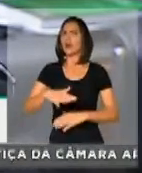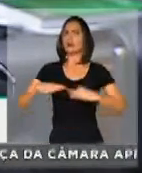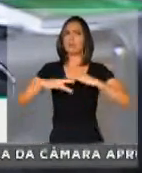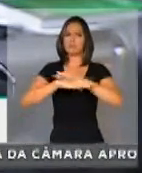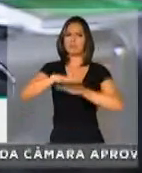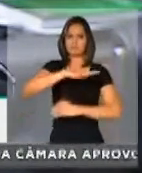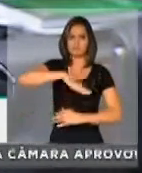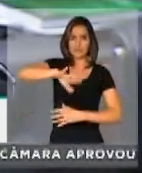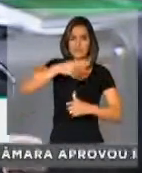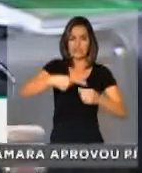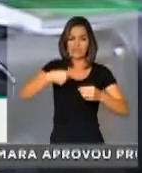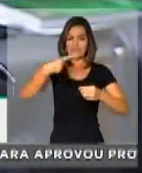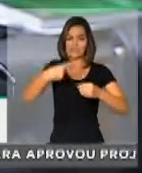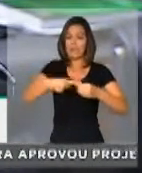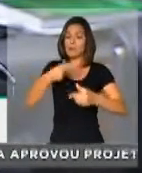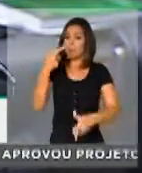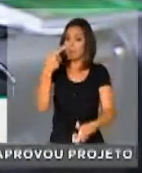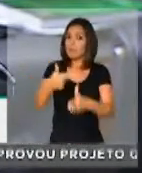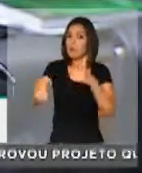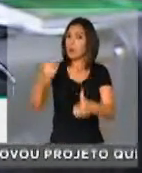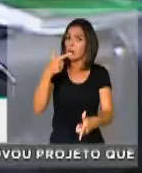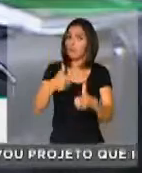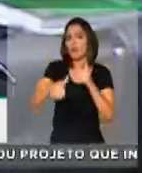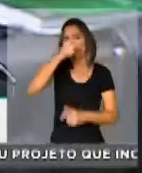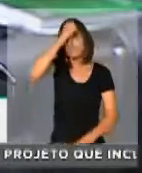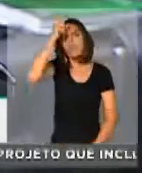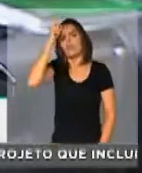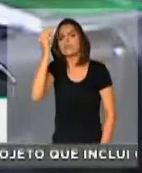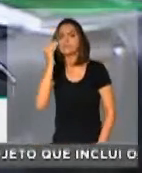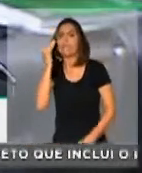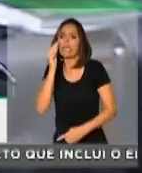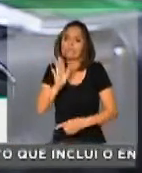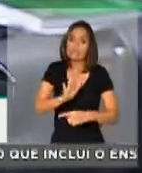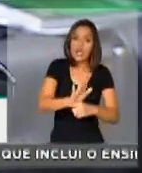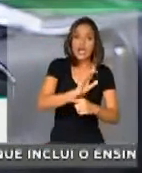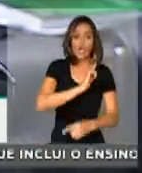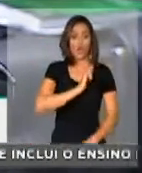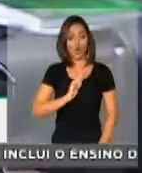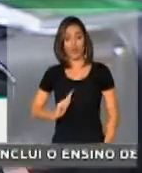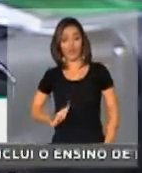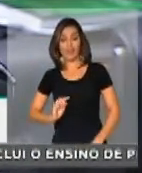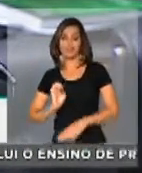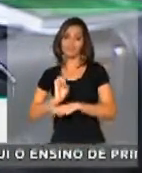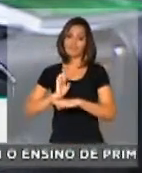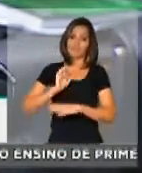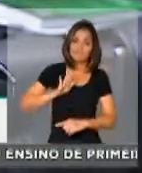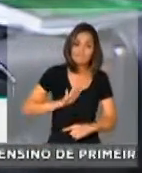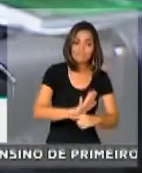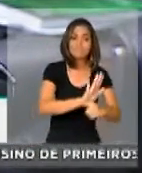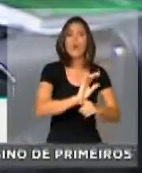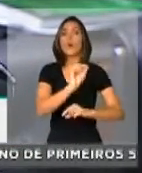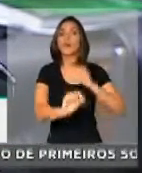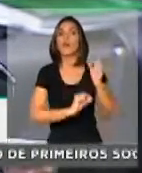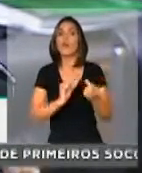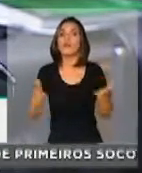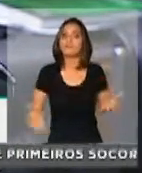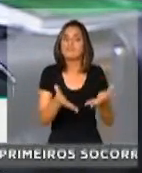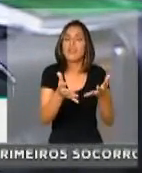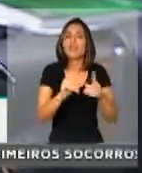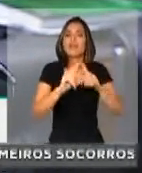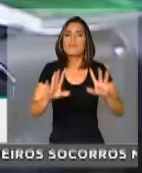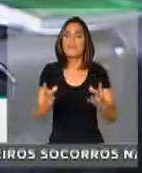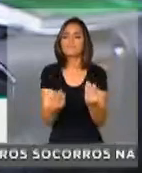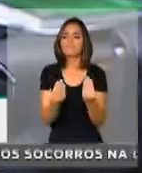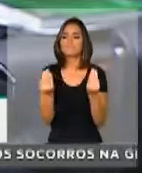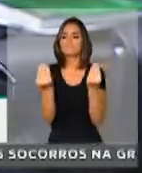se criou em Belém. A prefeitura tem tentado ajudar, o governo do estado também colocou uma estrutura para atender, mas não